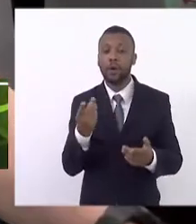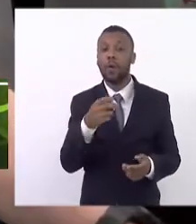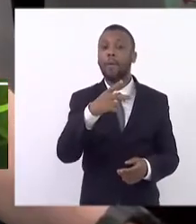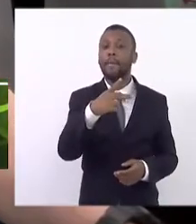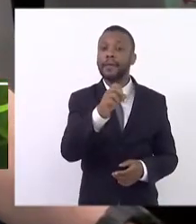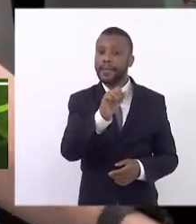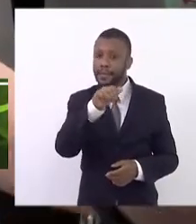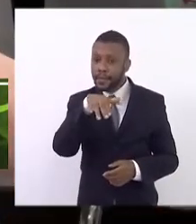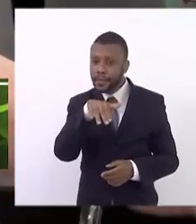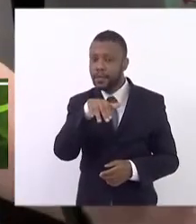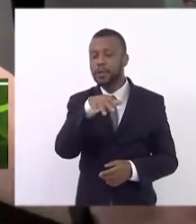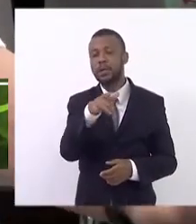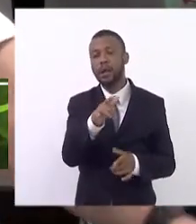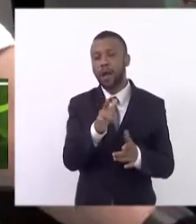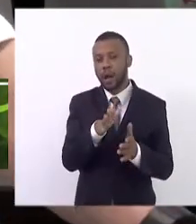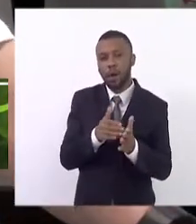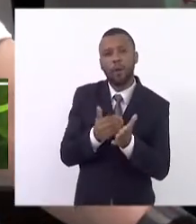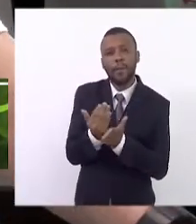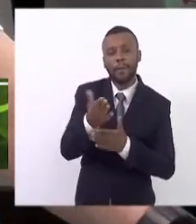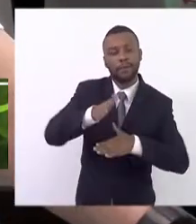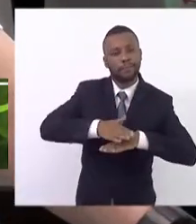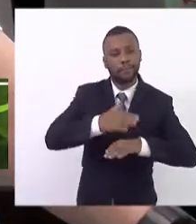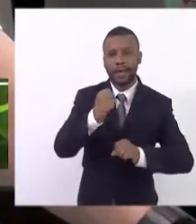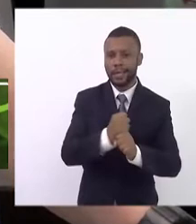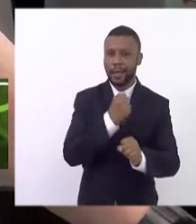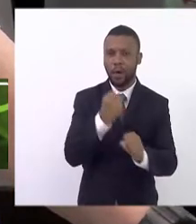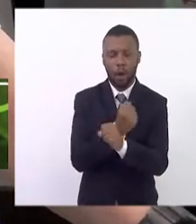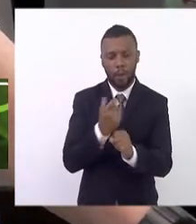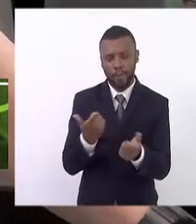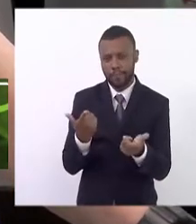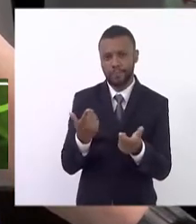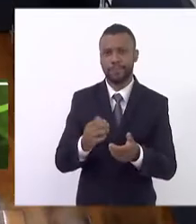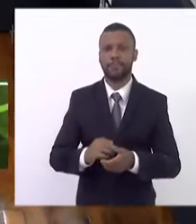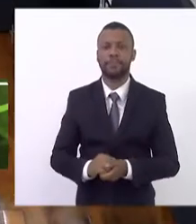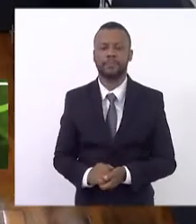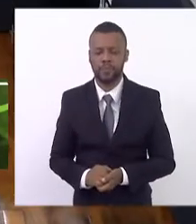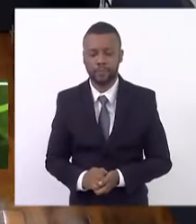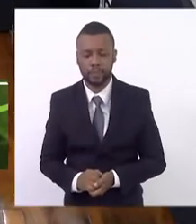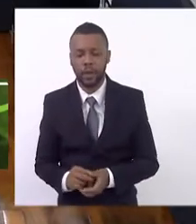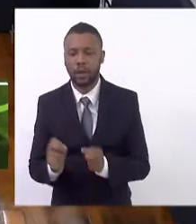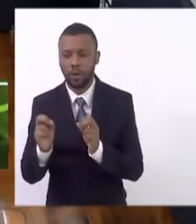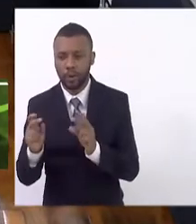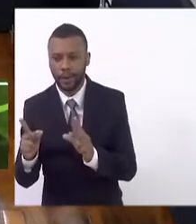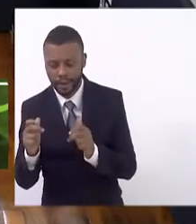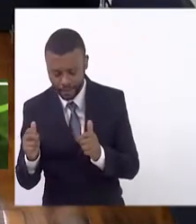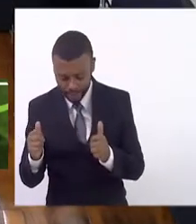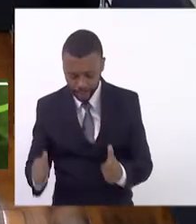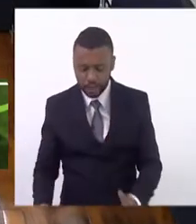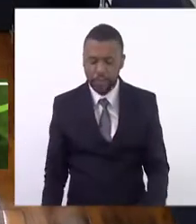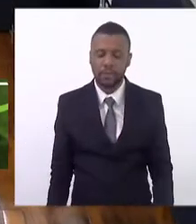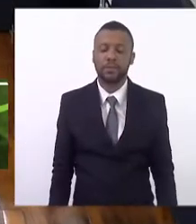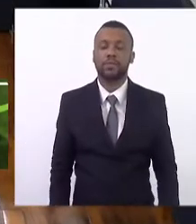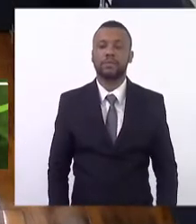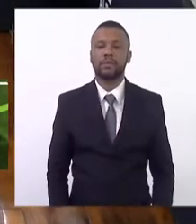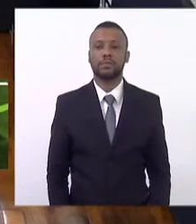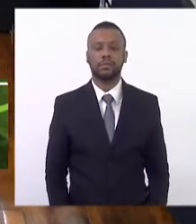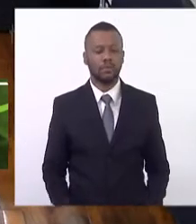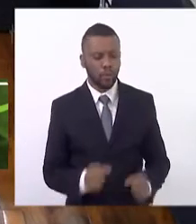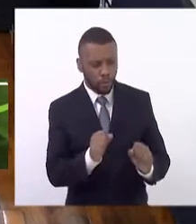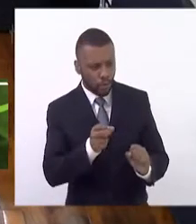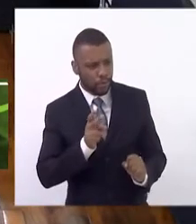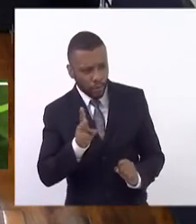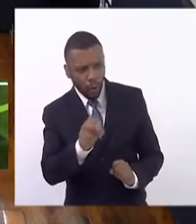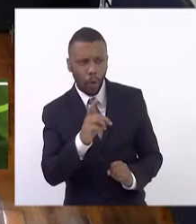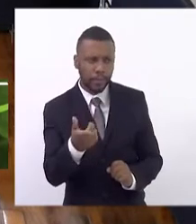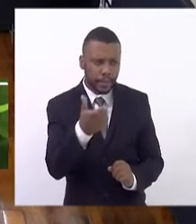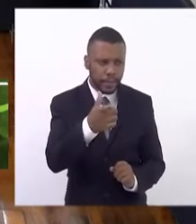essas obras. E a gente está exatamente nesse ponto. Ok. Pode continuar? Pode continuar ou você quer arguir